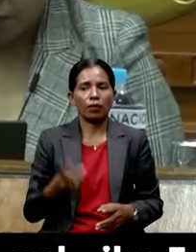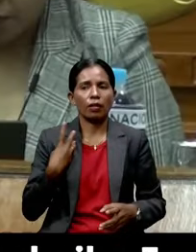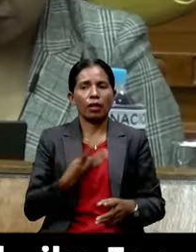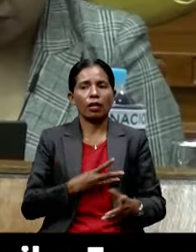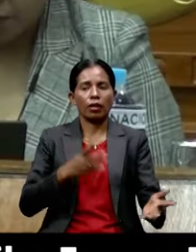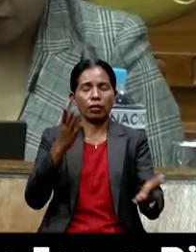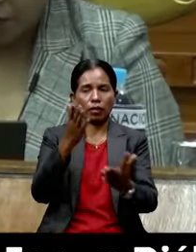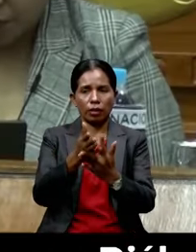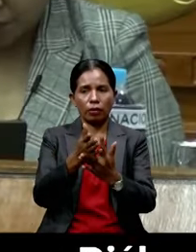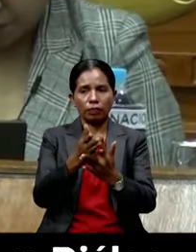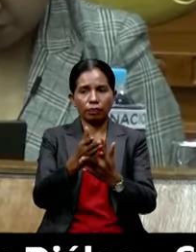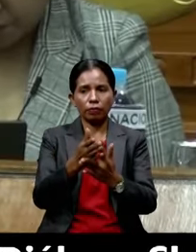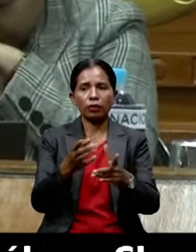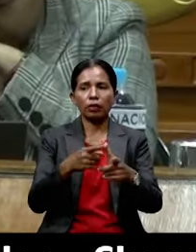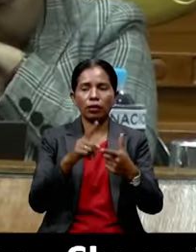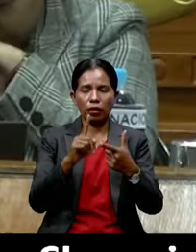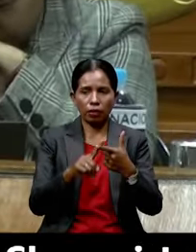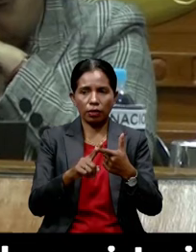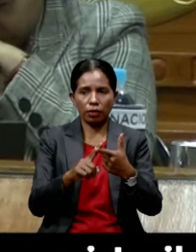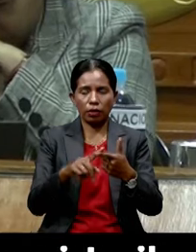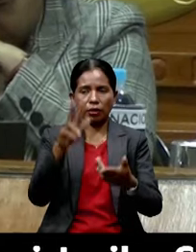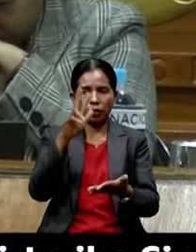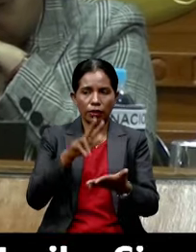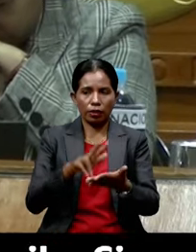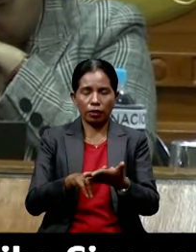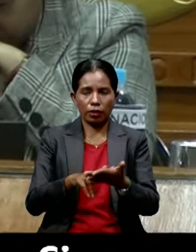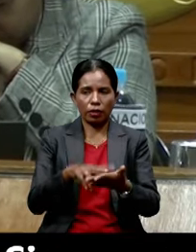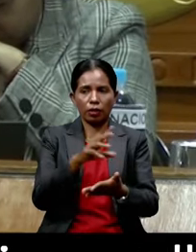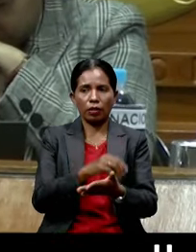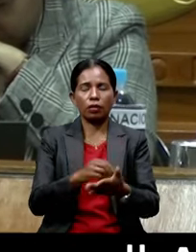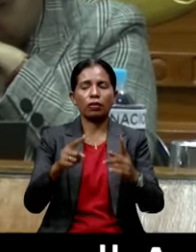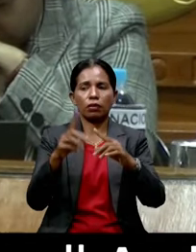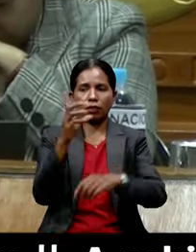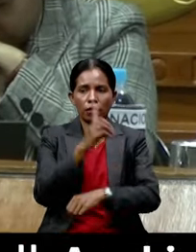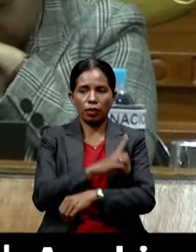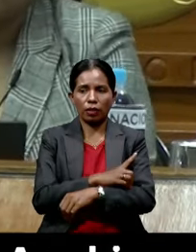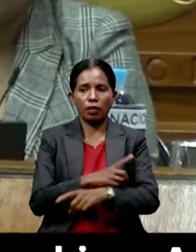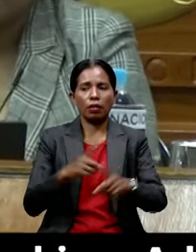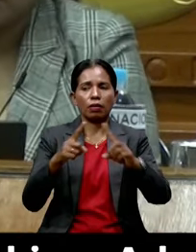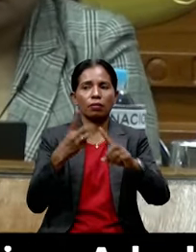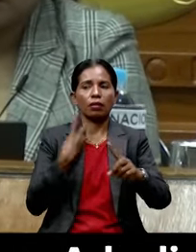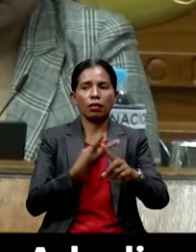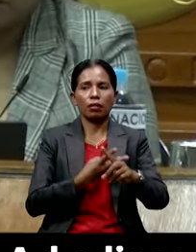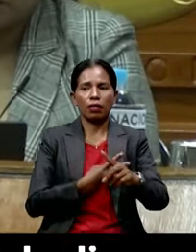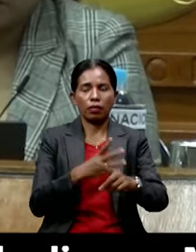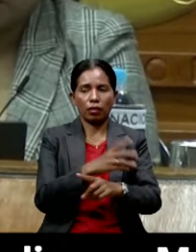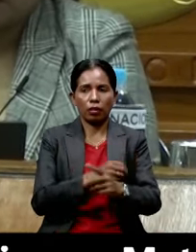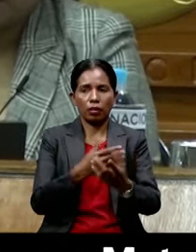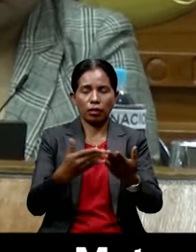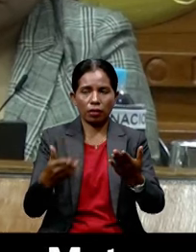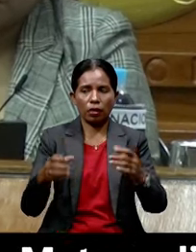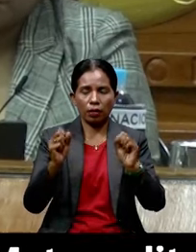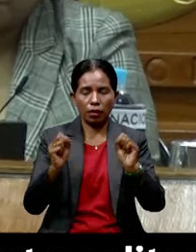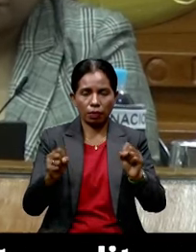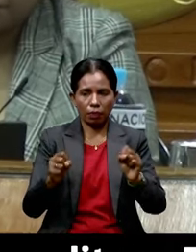Bauni, depois da ratificação, ou ratifica hoje em Loro, Baita, e também produto, BLT e